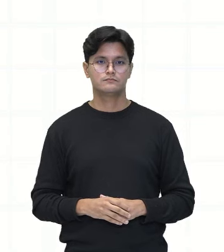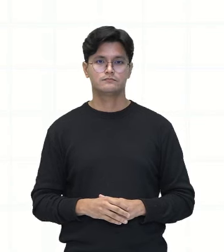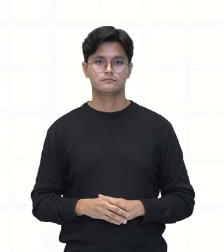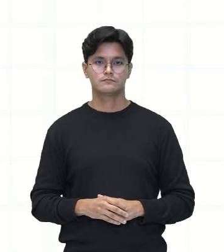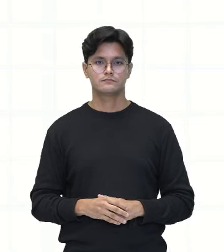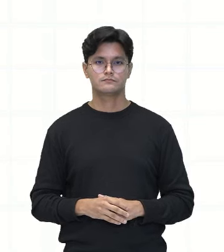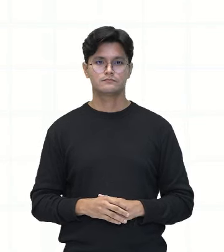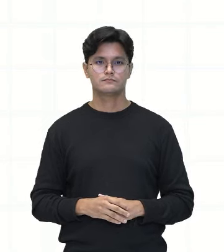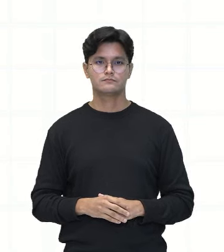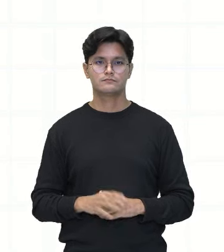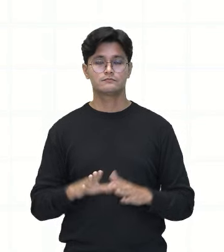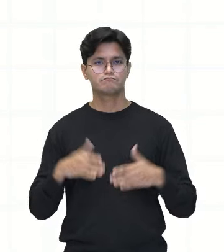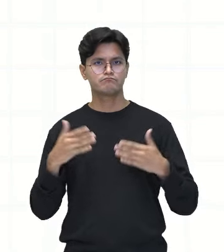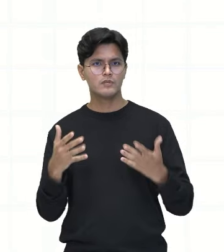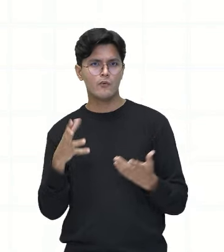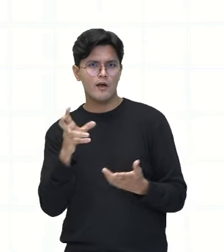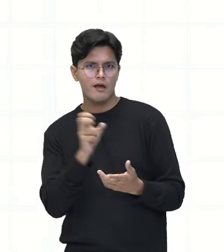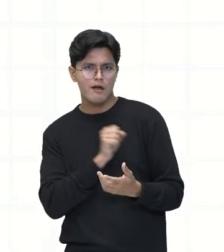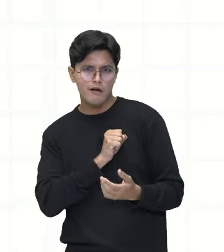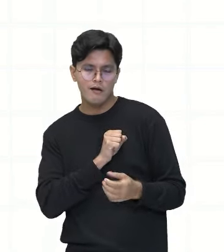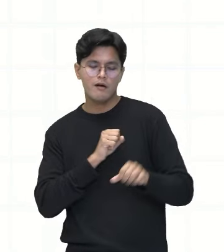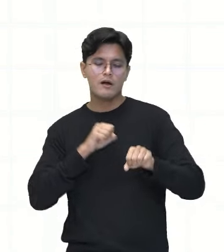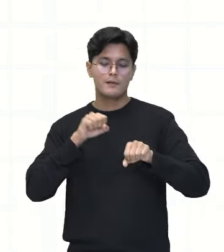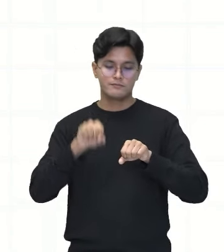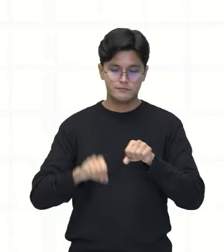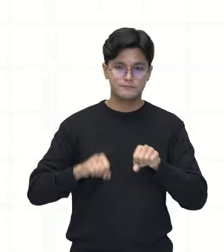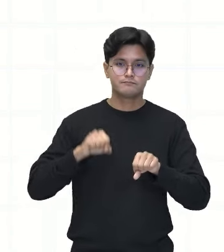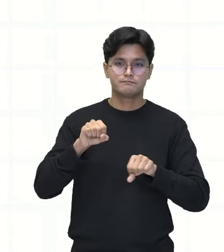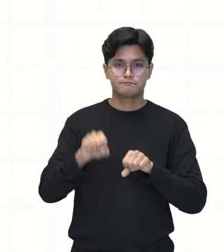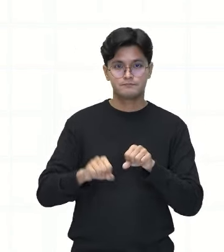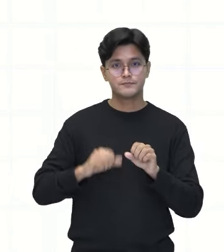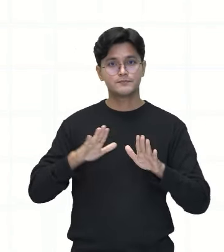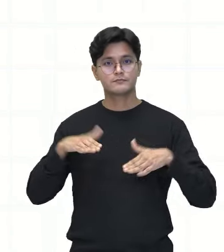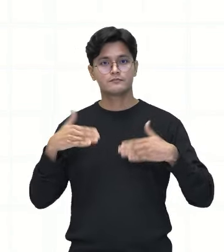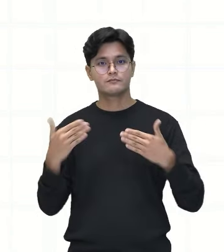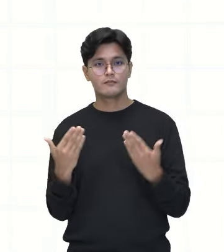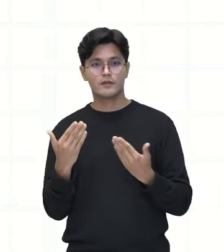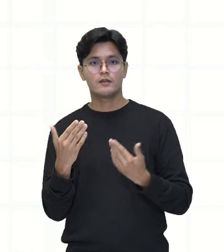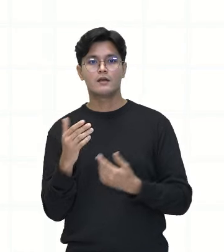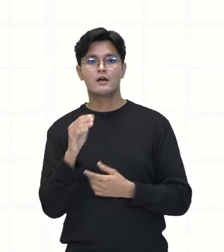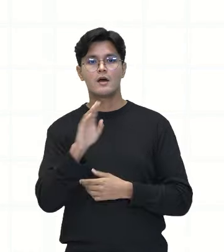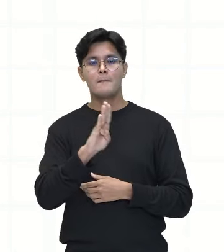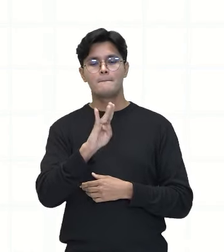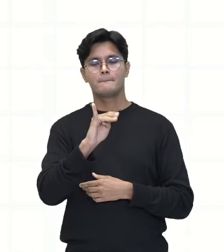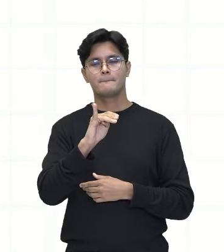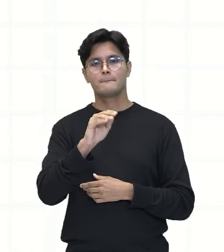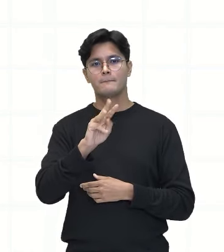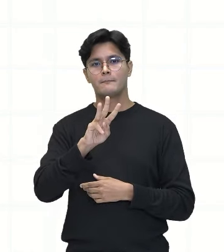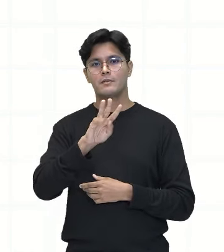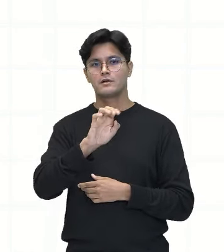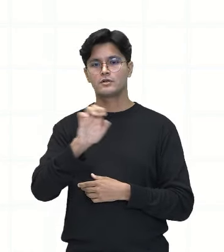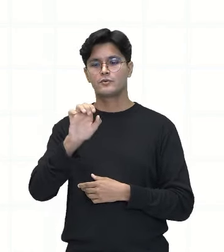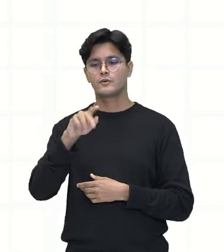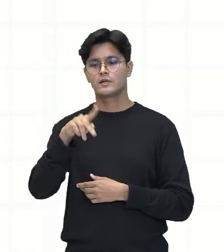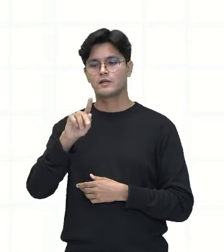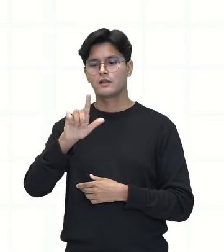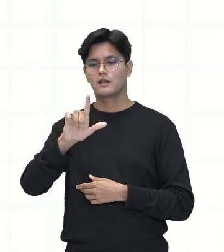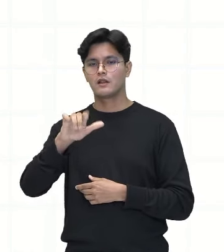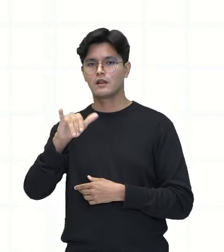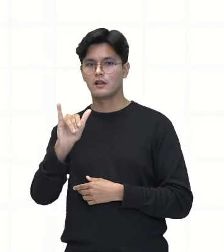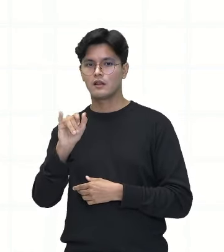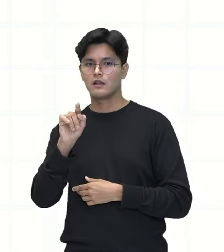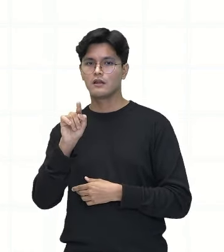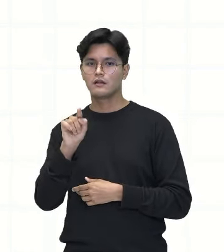ele ama andar na sua bike. Então, ele faz parte de uma Bi-Weekly Bicycle Club,